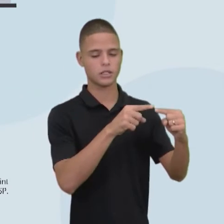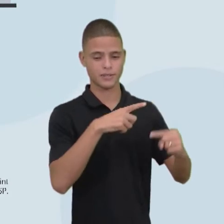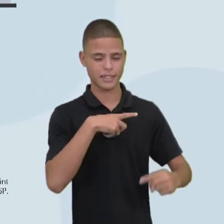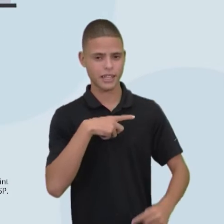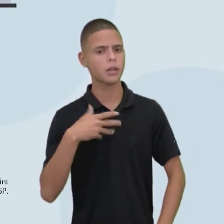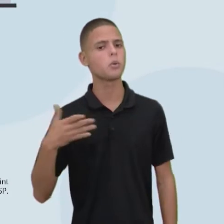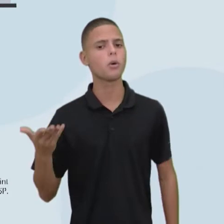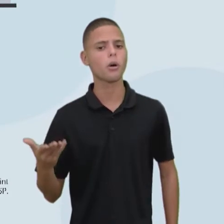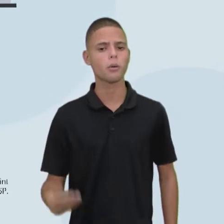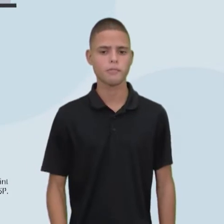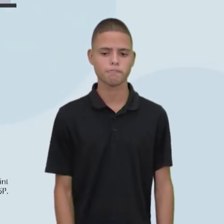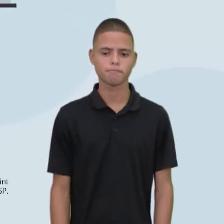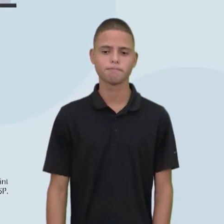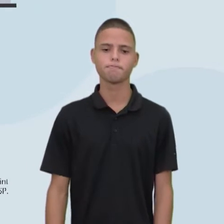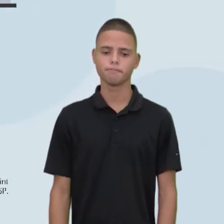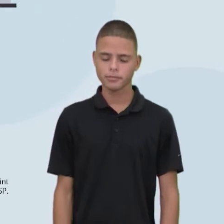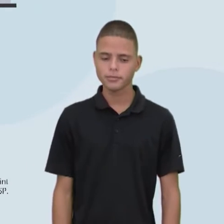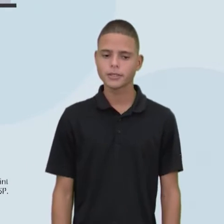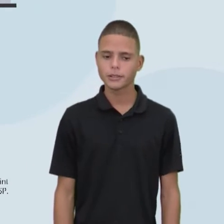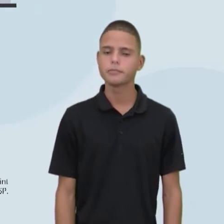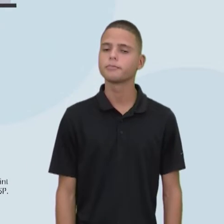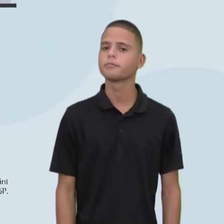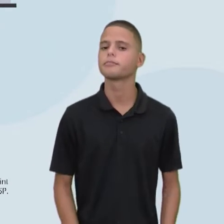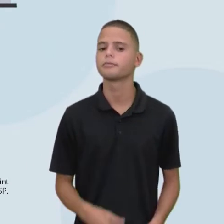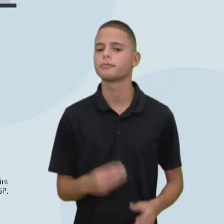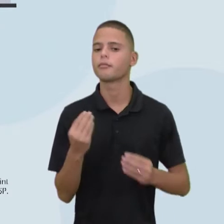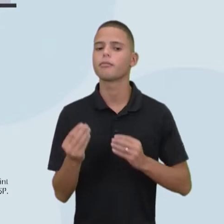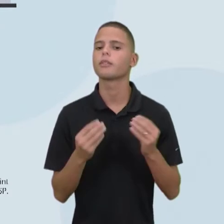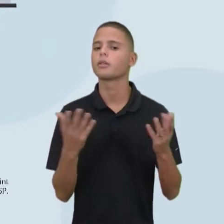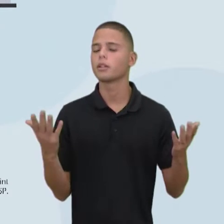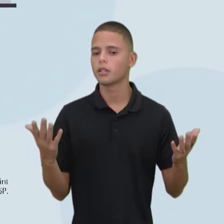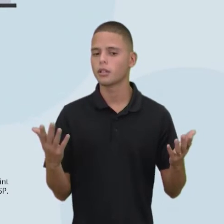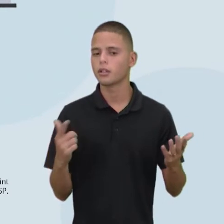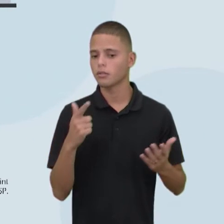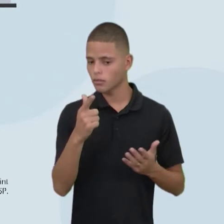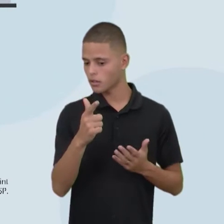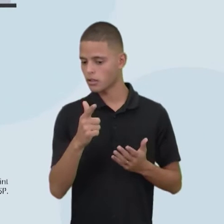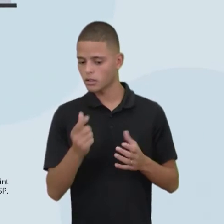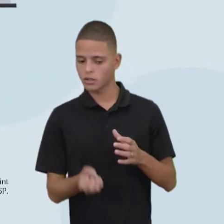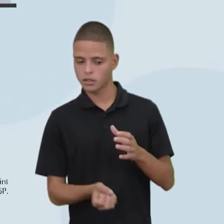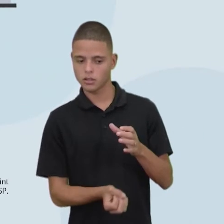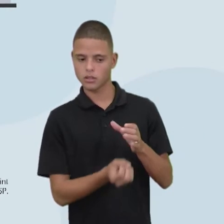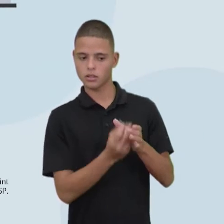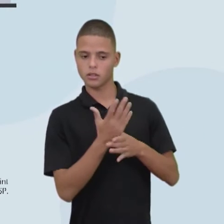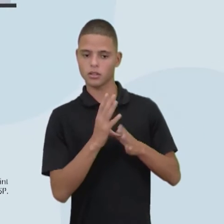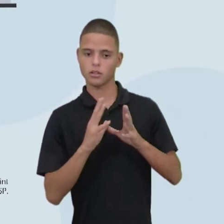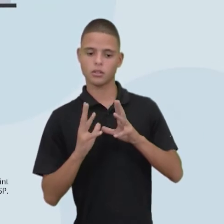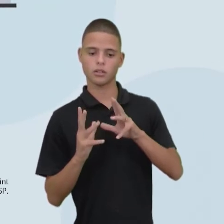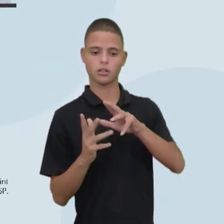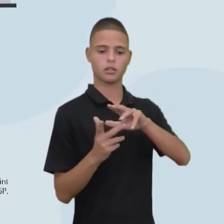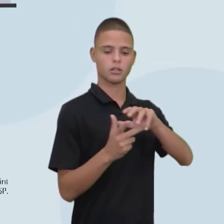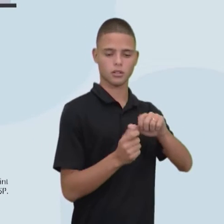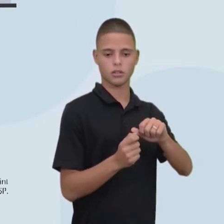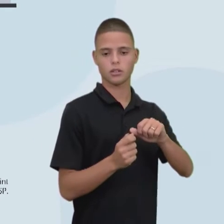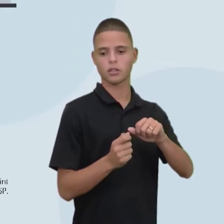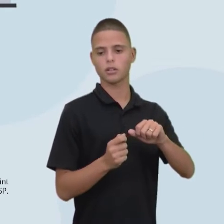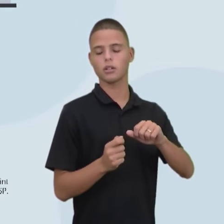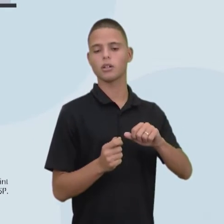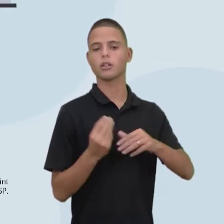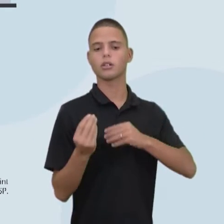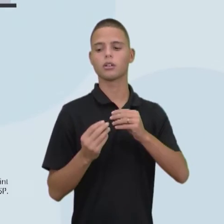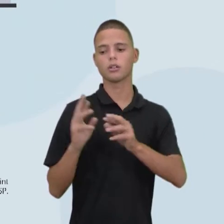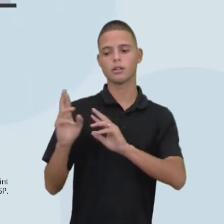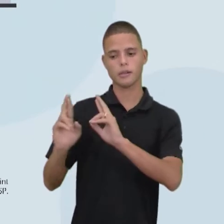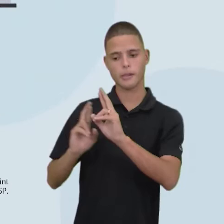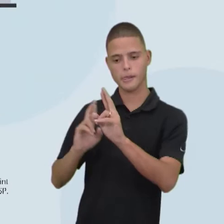público, né? O nosso público-alvo? Para quem você produziu todas essas ações publicitárias, né? E como que ela vai se